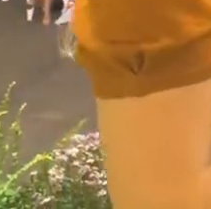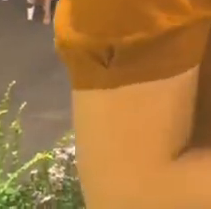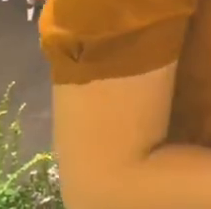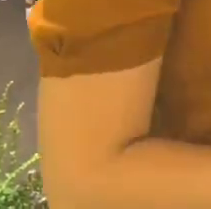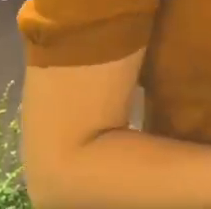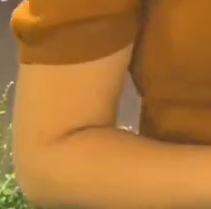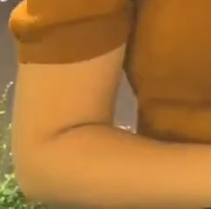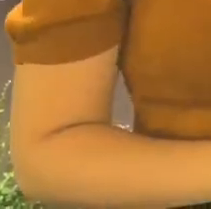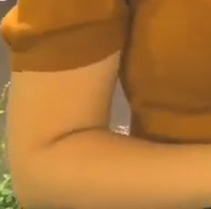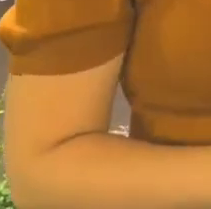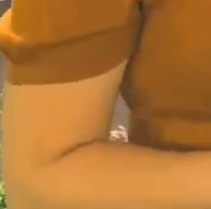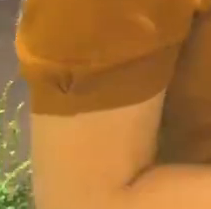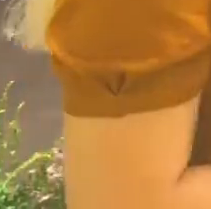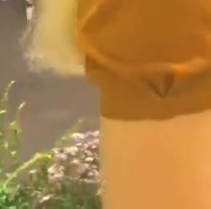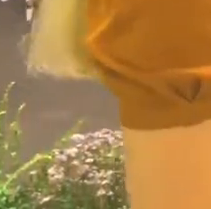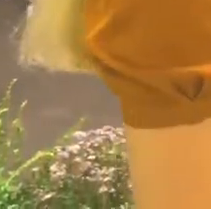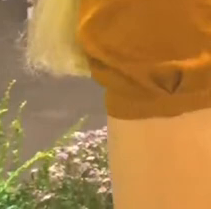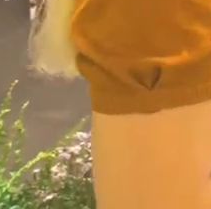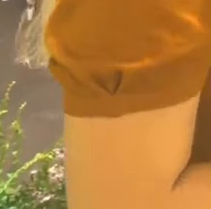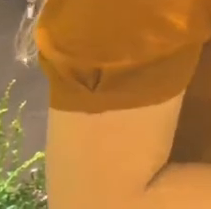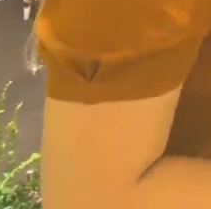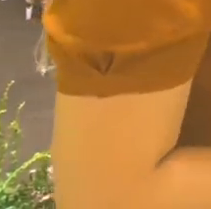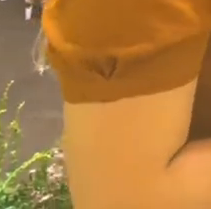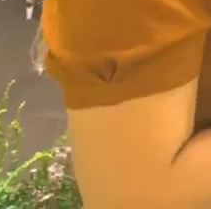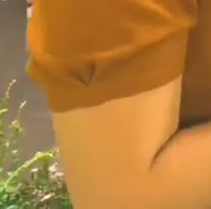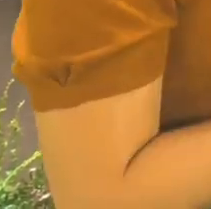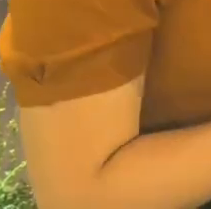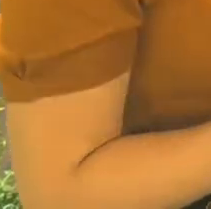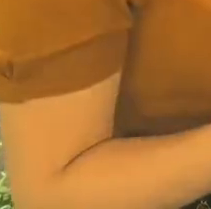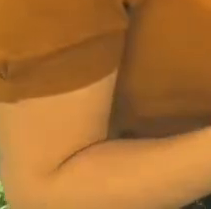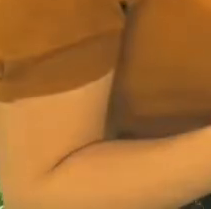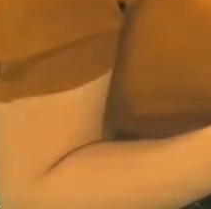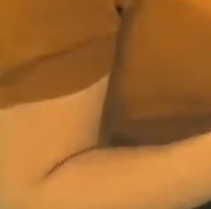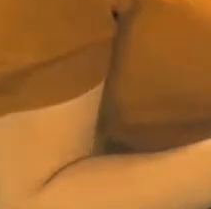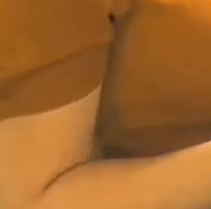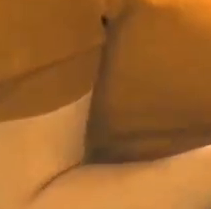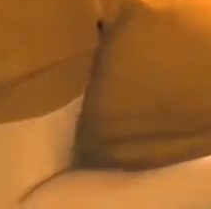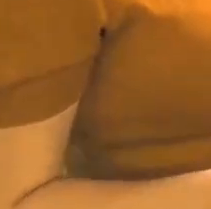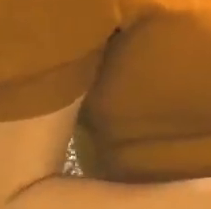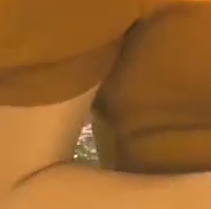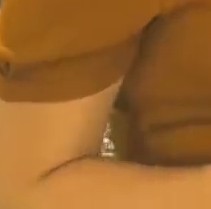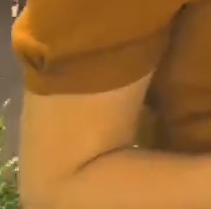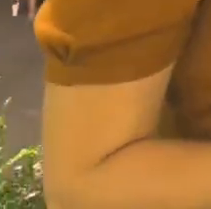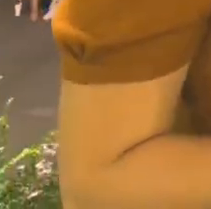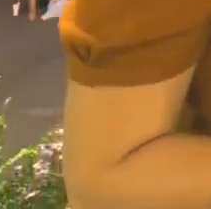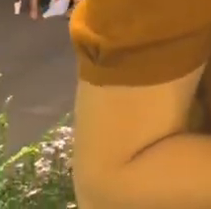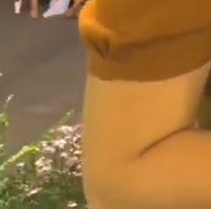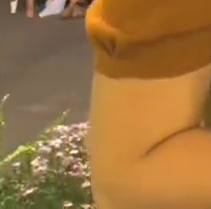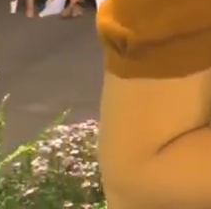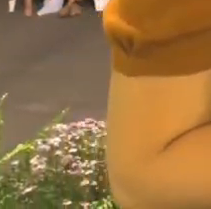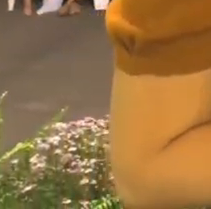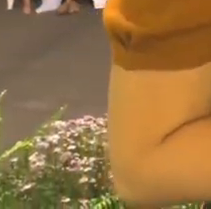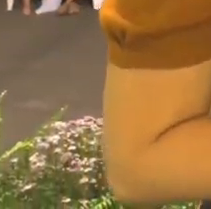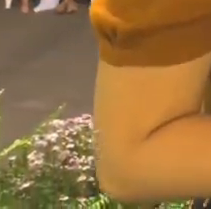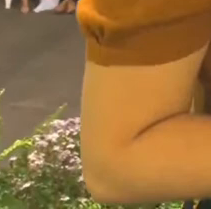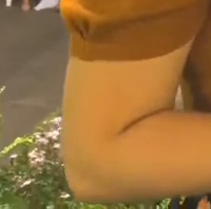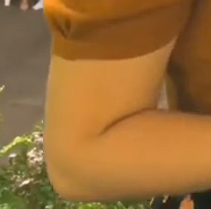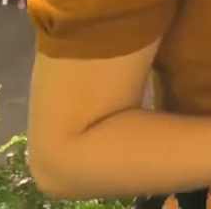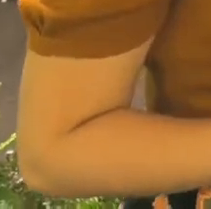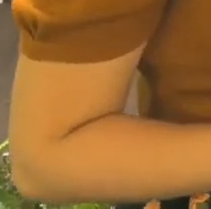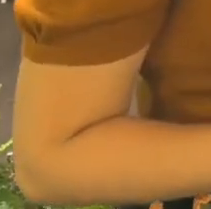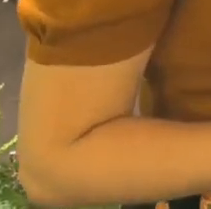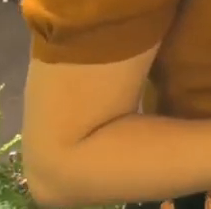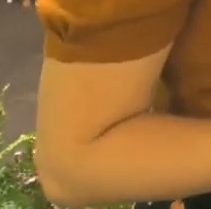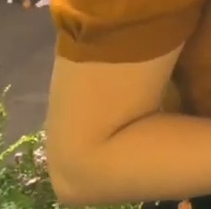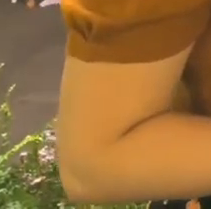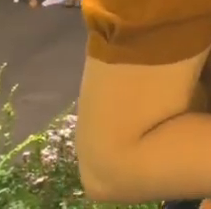para você vem que ainda tem lugar as pessoas vem chegando vem chegando vem chegando e há uma previsão de ter esse lugar